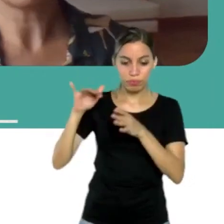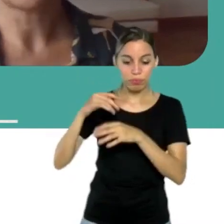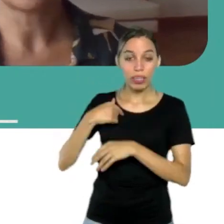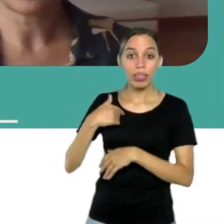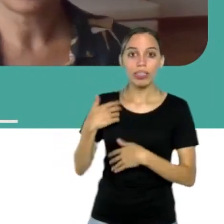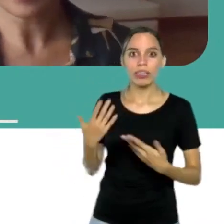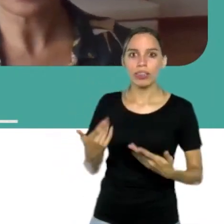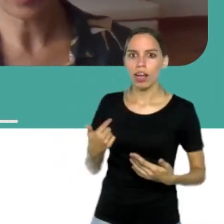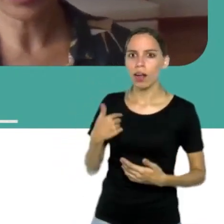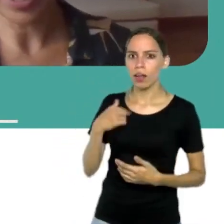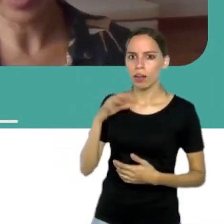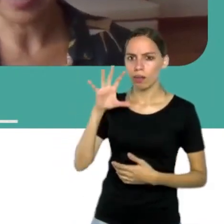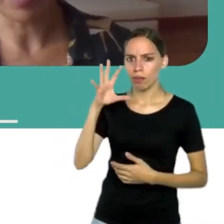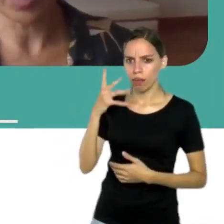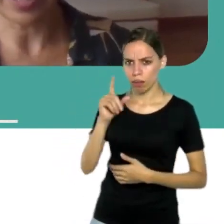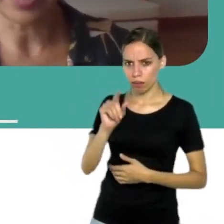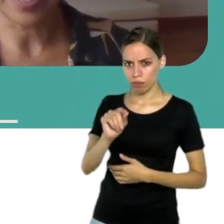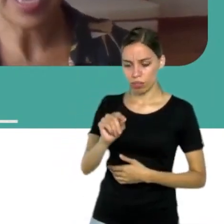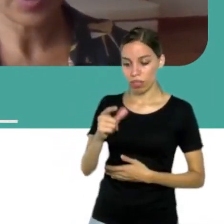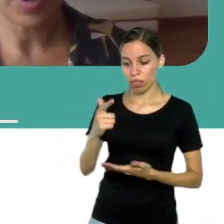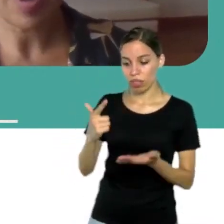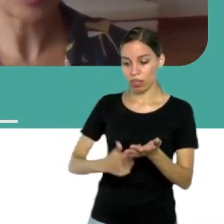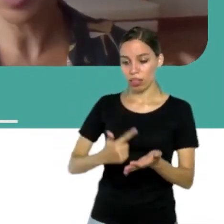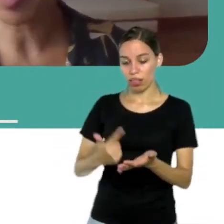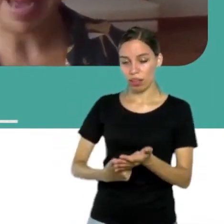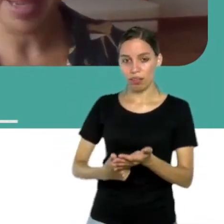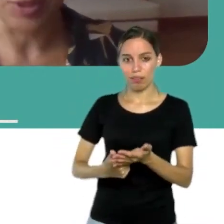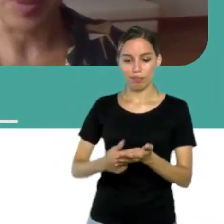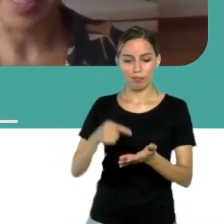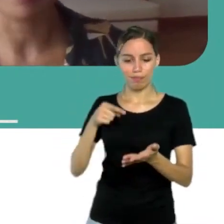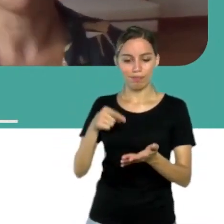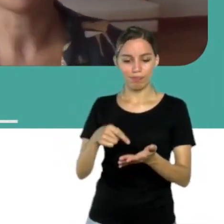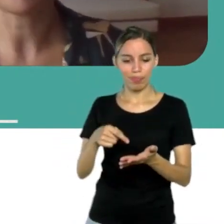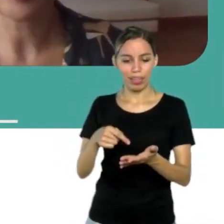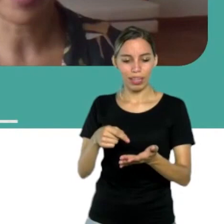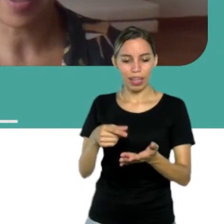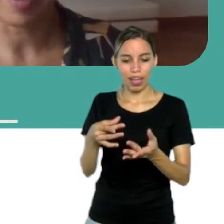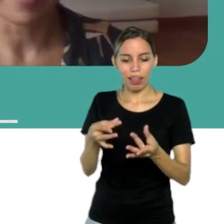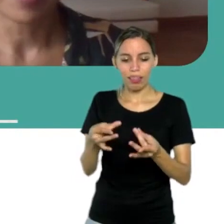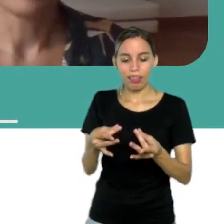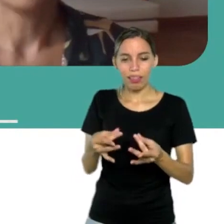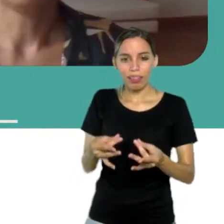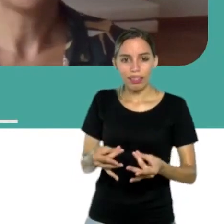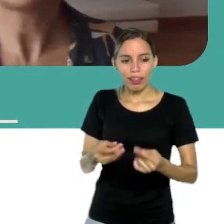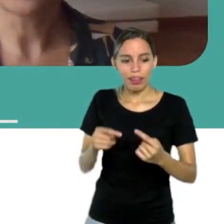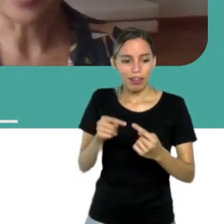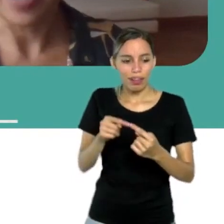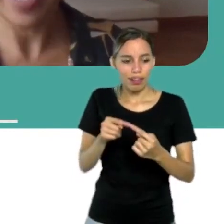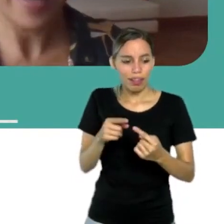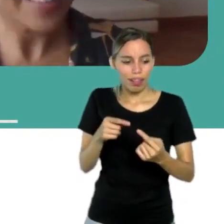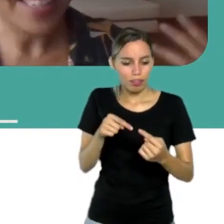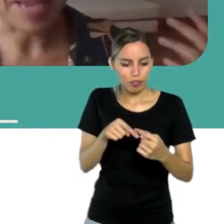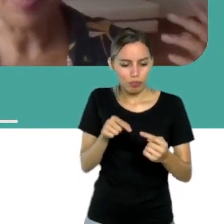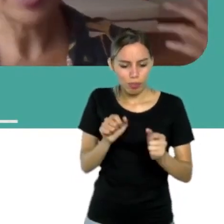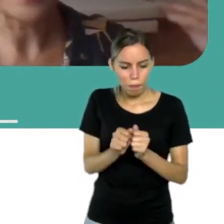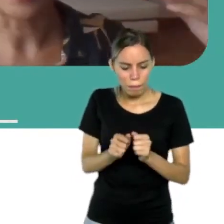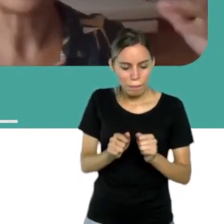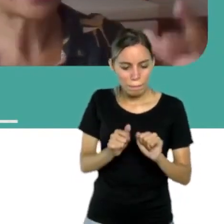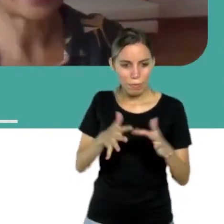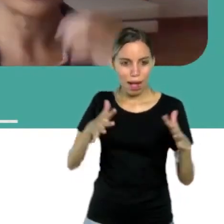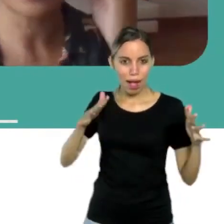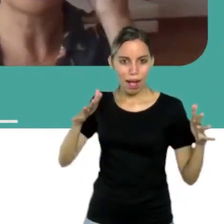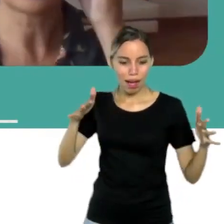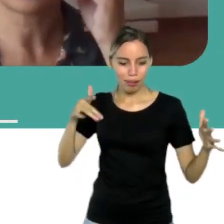o livro, né, ele é esse objeto assim muito delicado e eu acho muito mágico, assim, um negócio que tem muitas janelas, tem